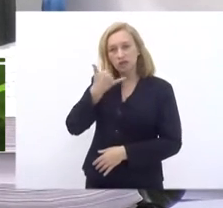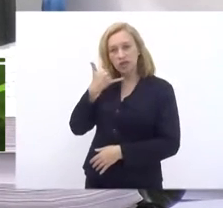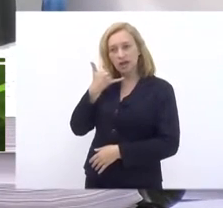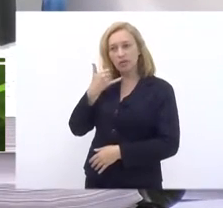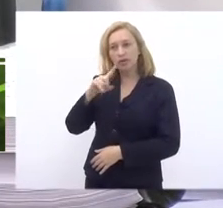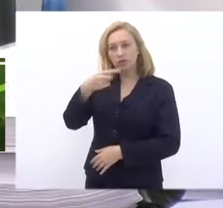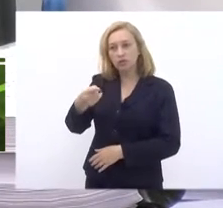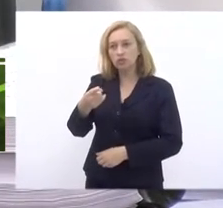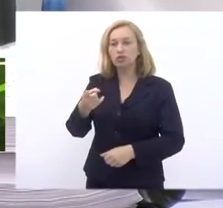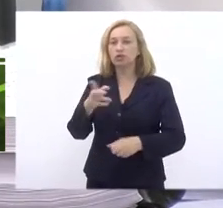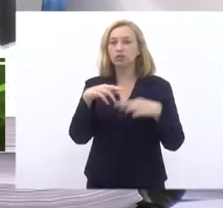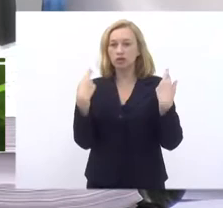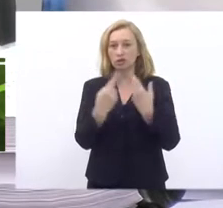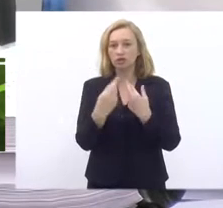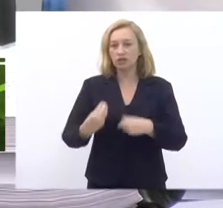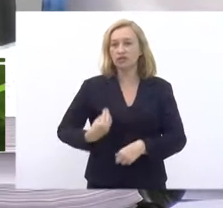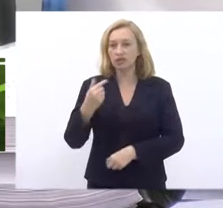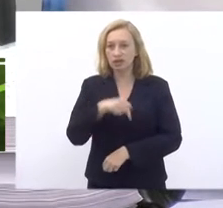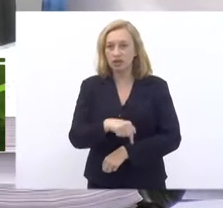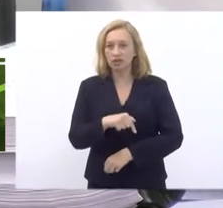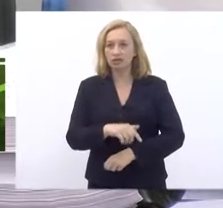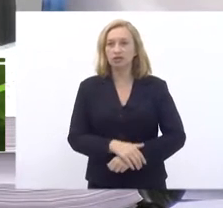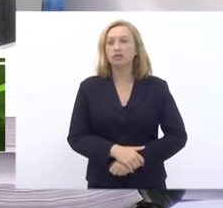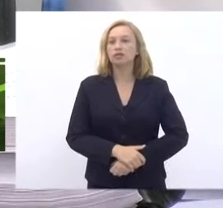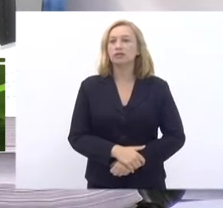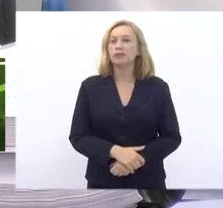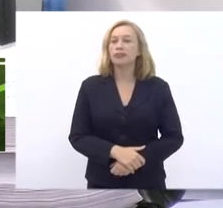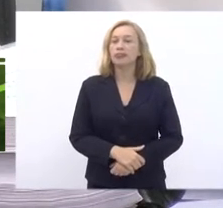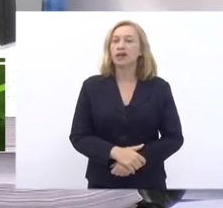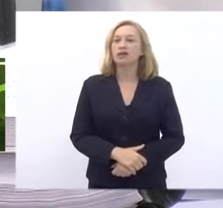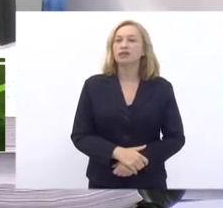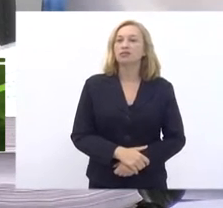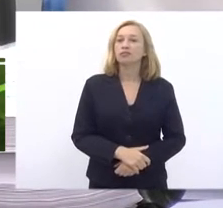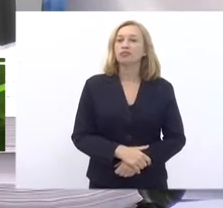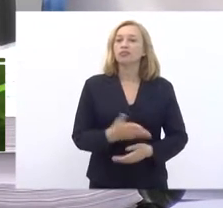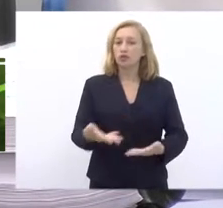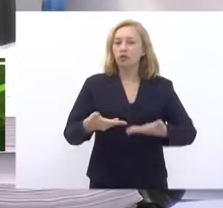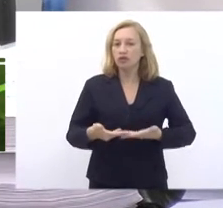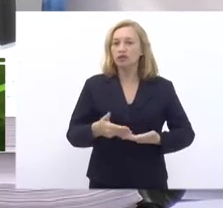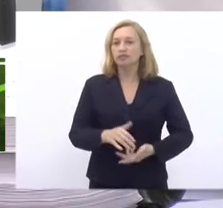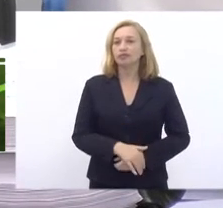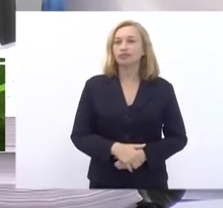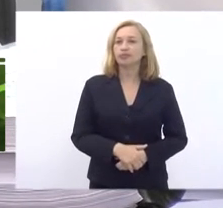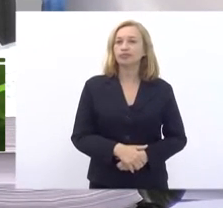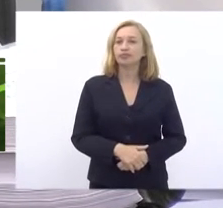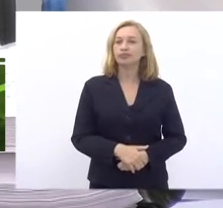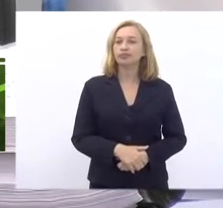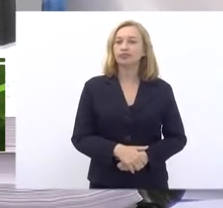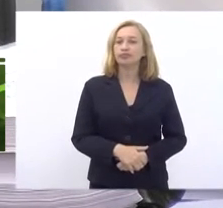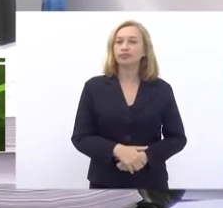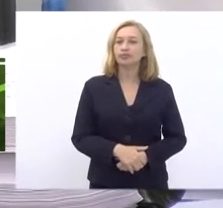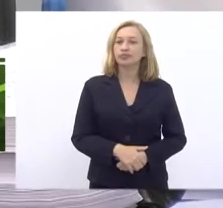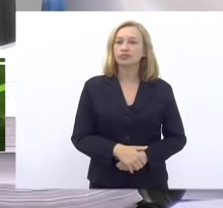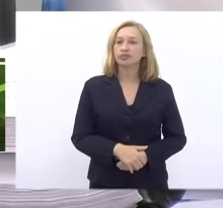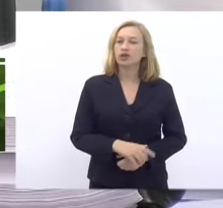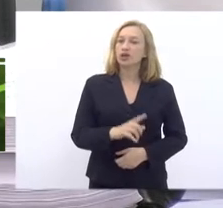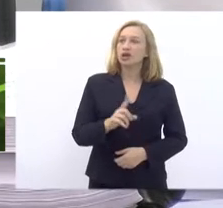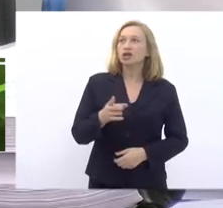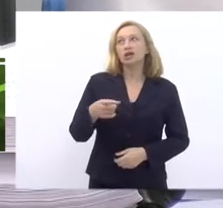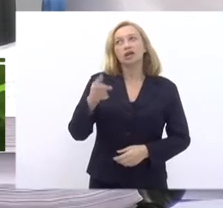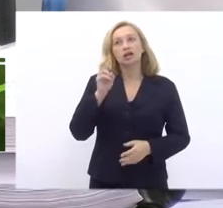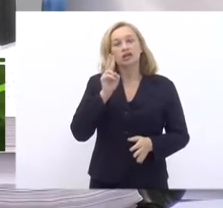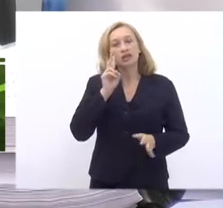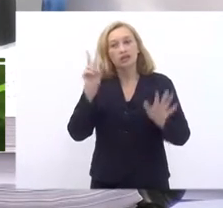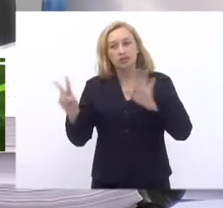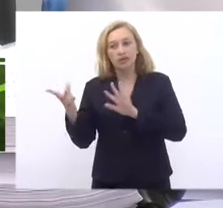vez, estar presente na nossa Comissão Parlamentar de Inquérito. Como convidado. Ele não veio da vez passada, hoje